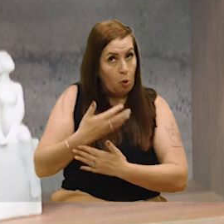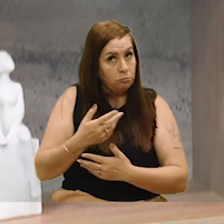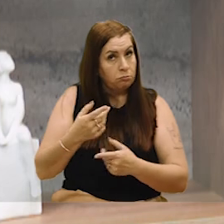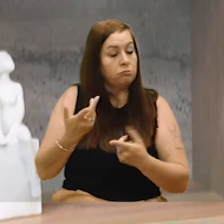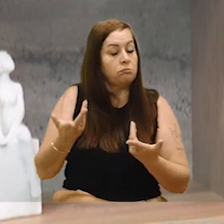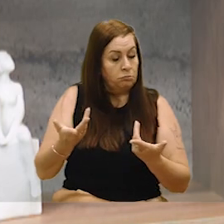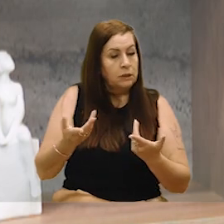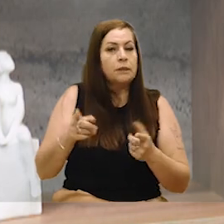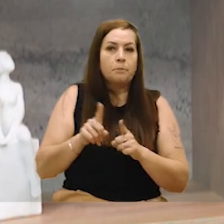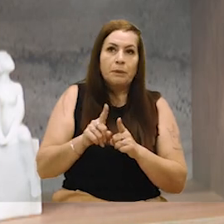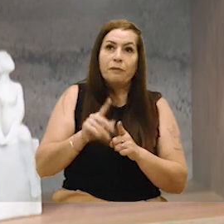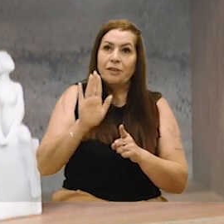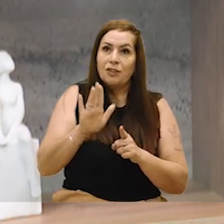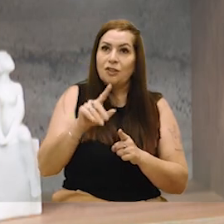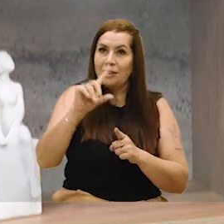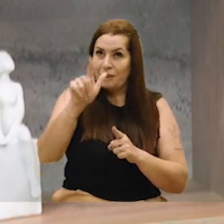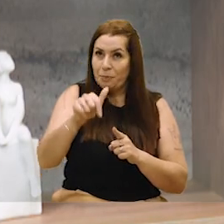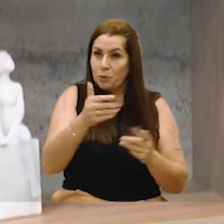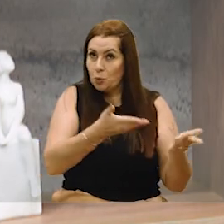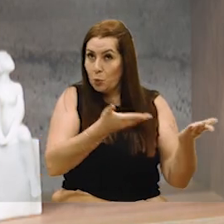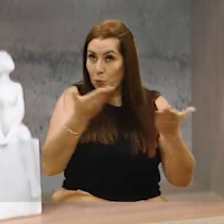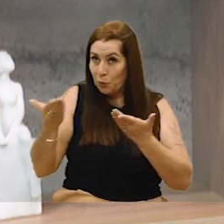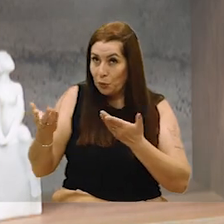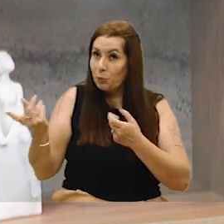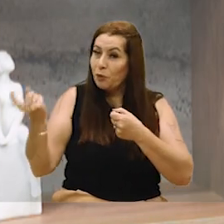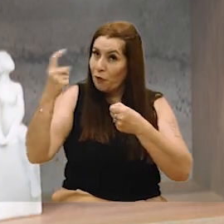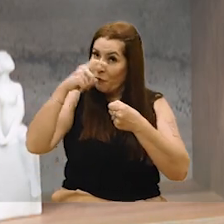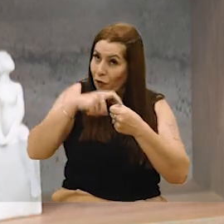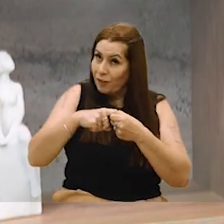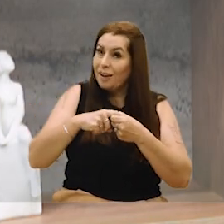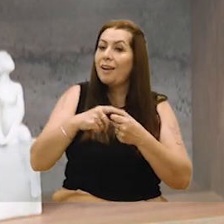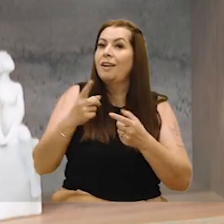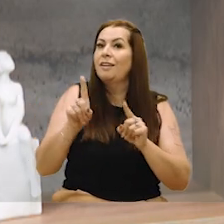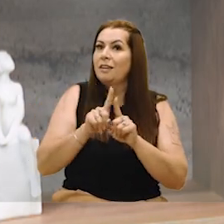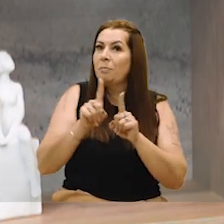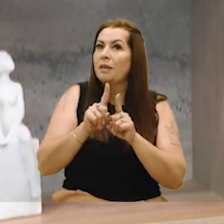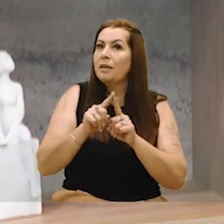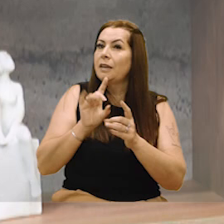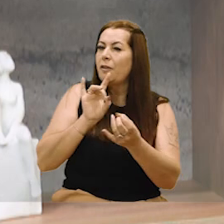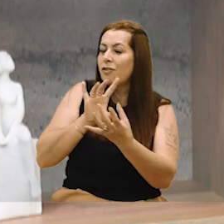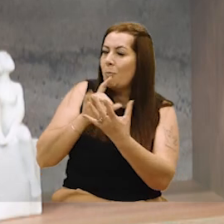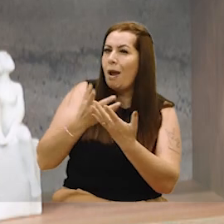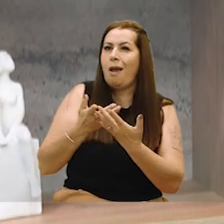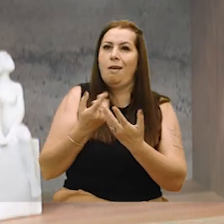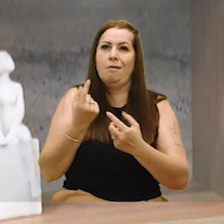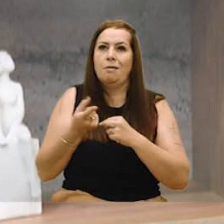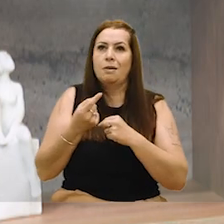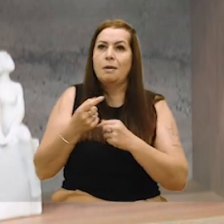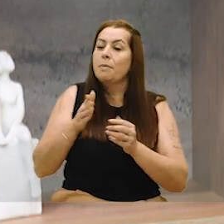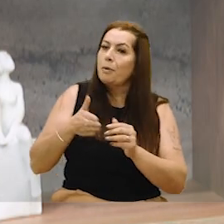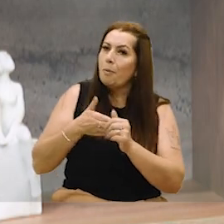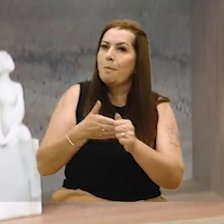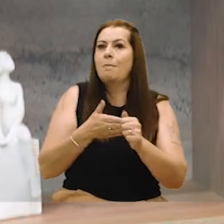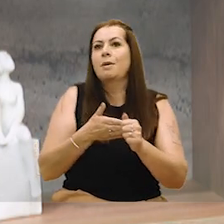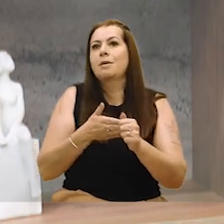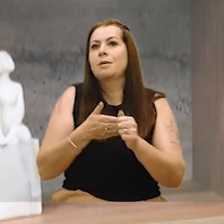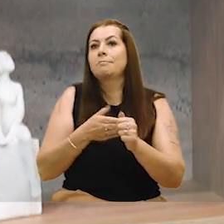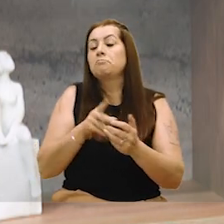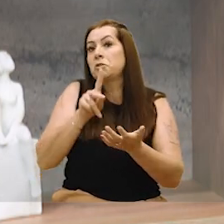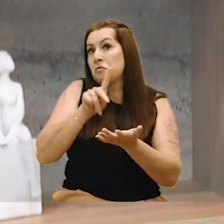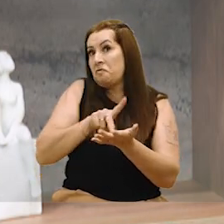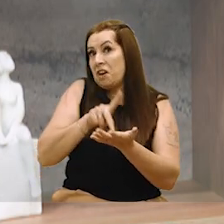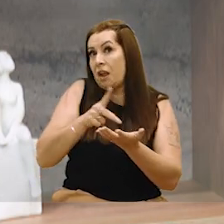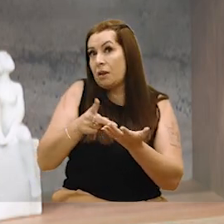bom, inclusive. Até já vou deixar depois o convite para o senhor retornar e nos dar um feedback disso para quem nos acompanha,